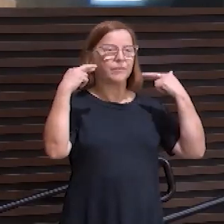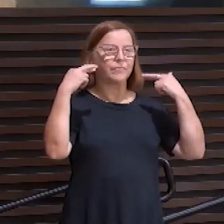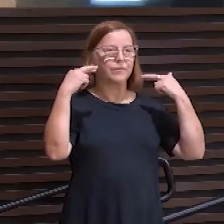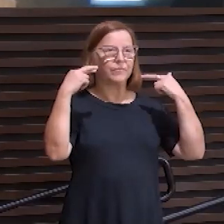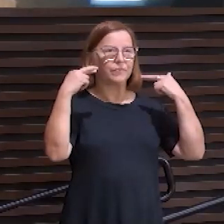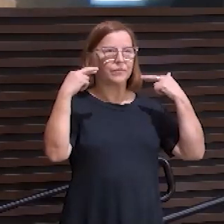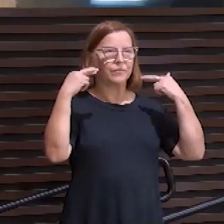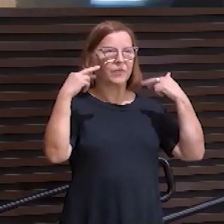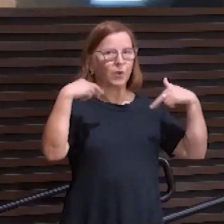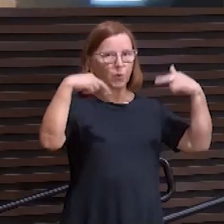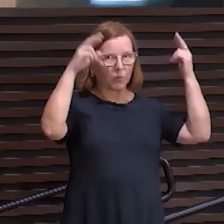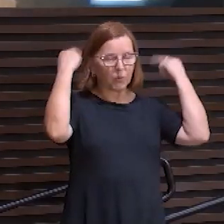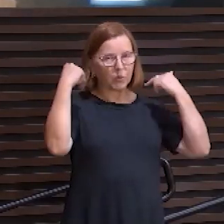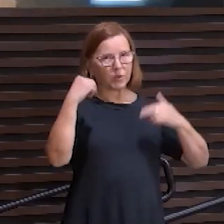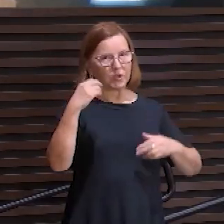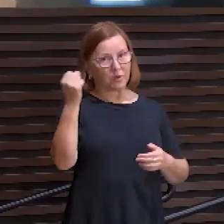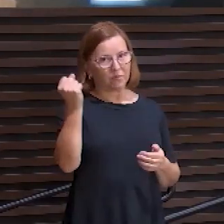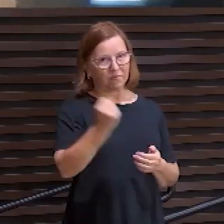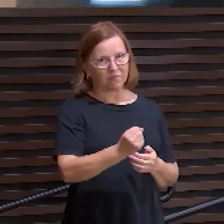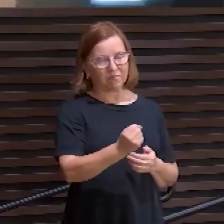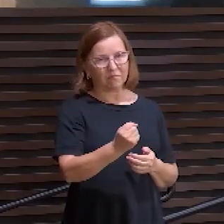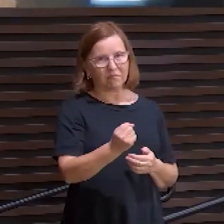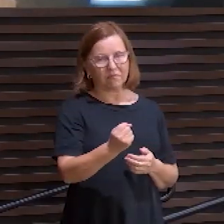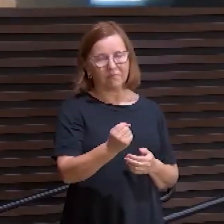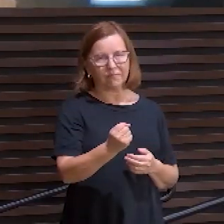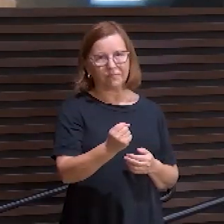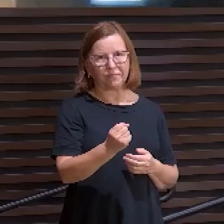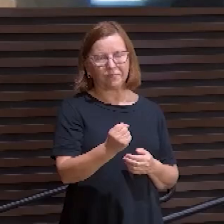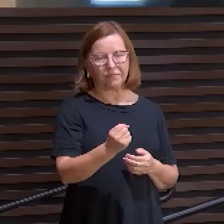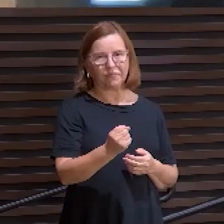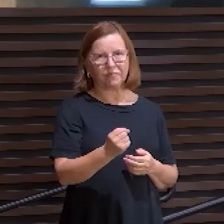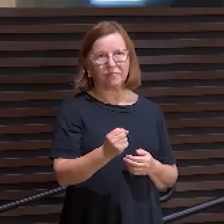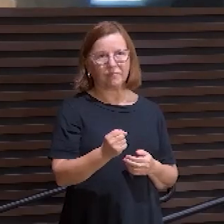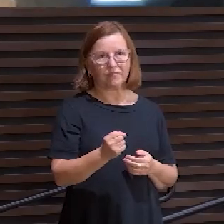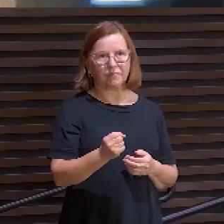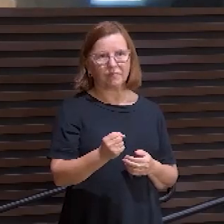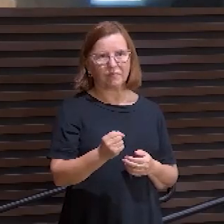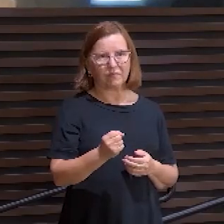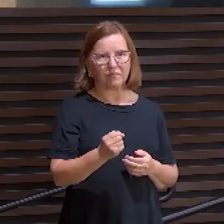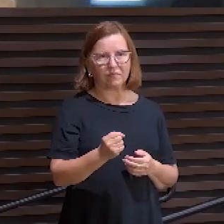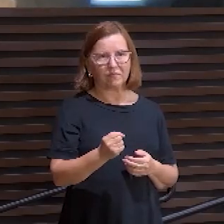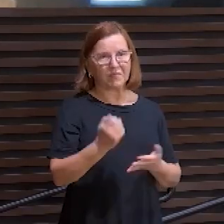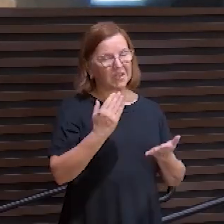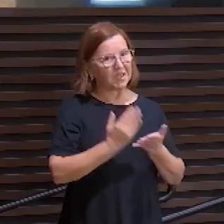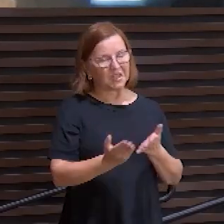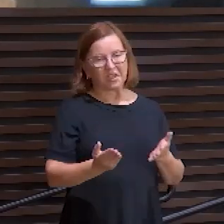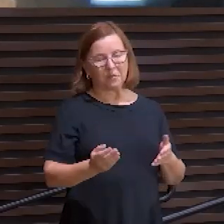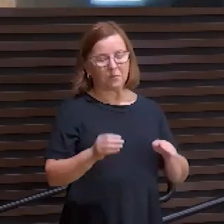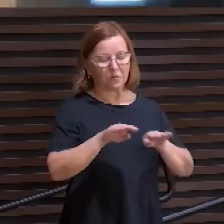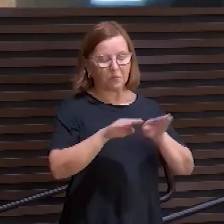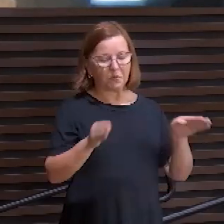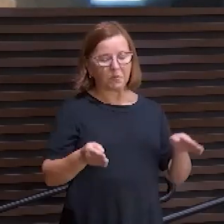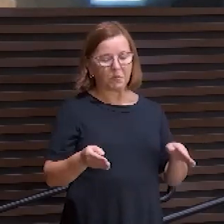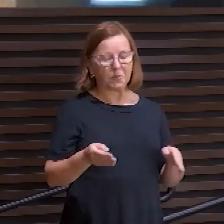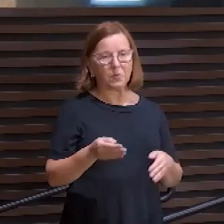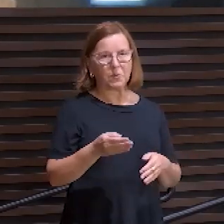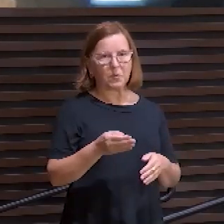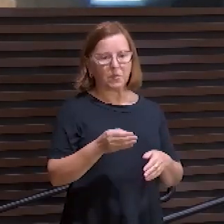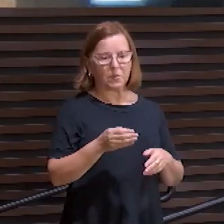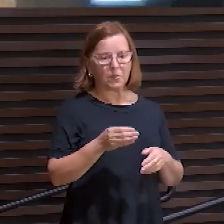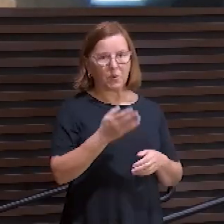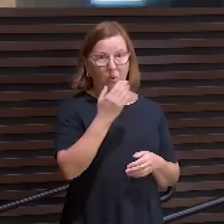o cordeiro foi morto e terminou numa ceia, o sangue